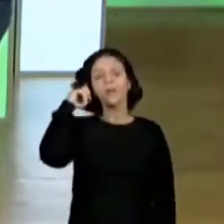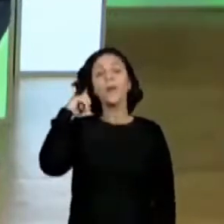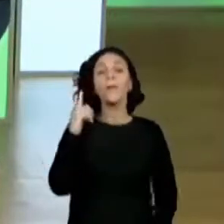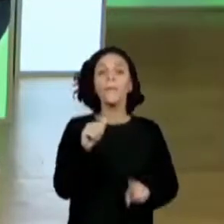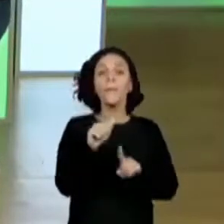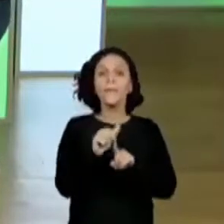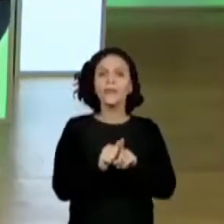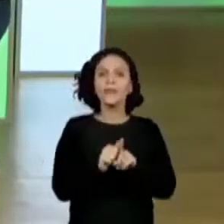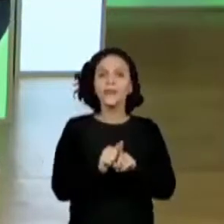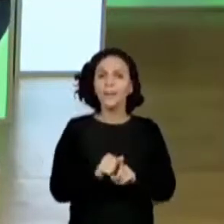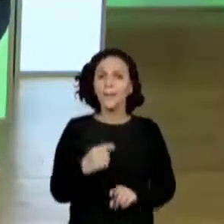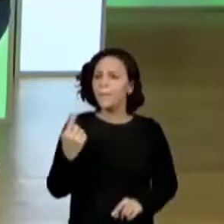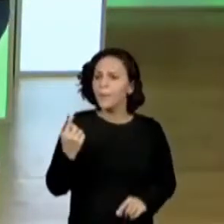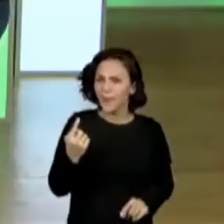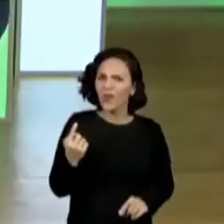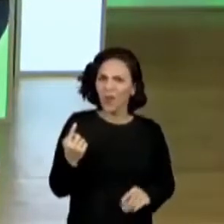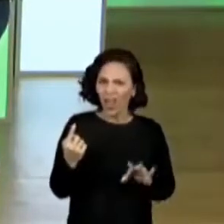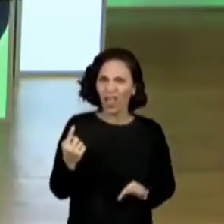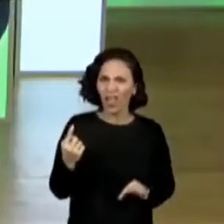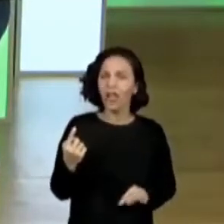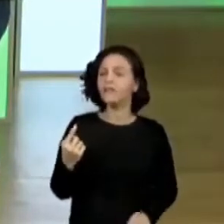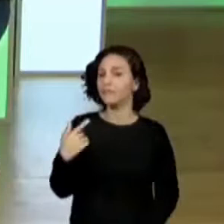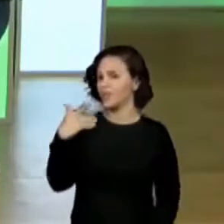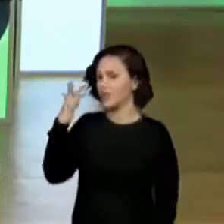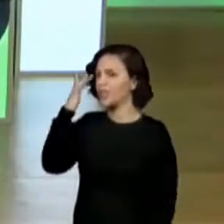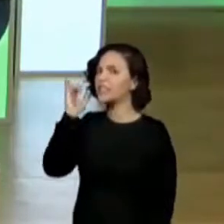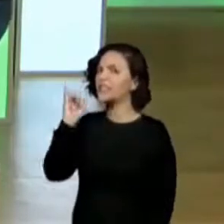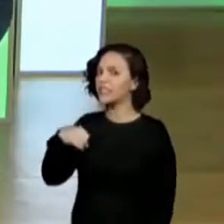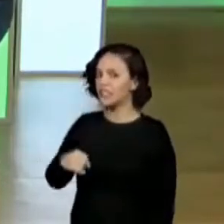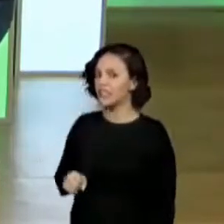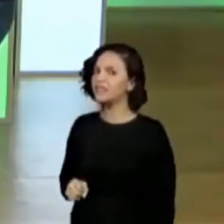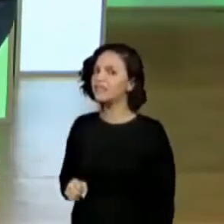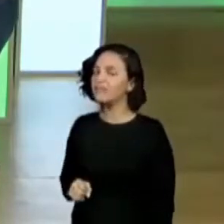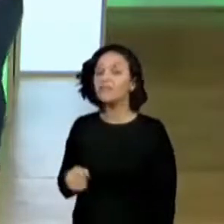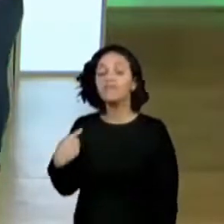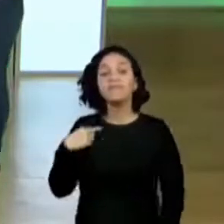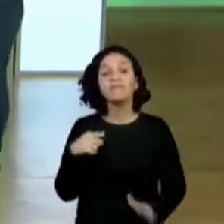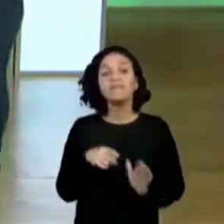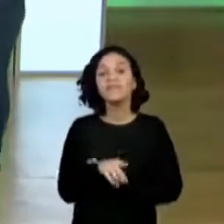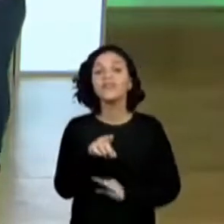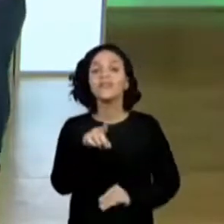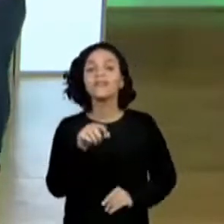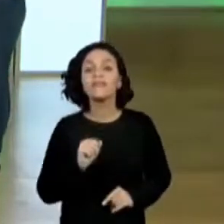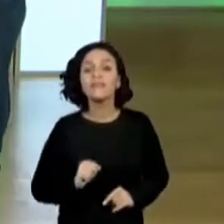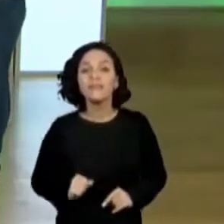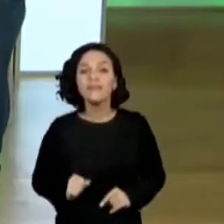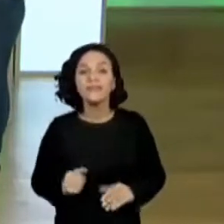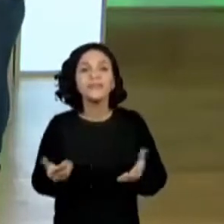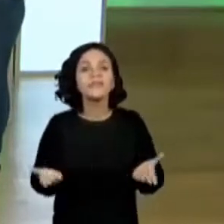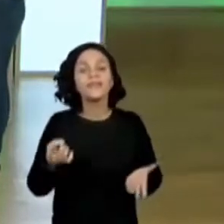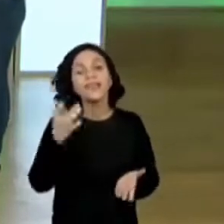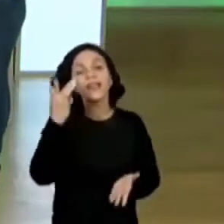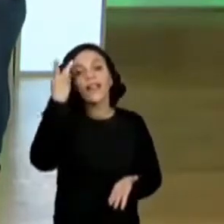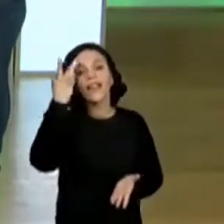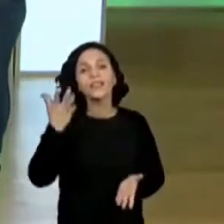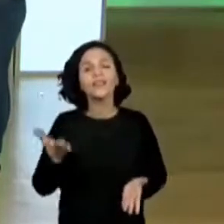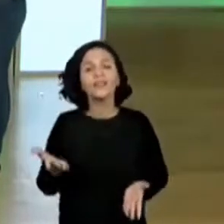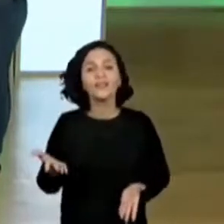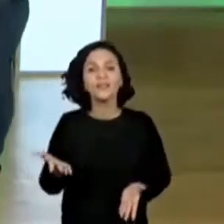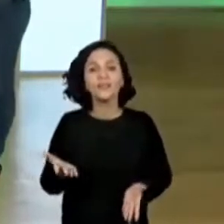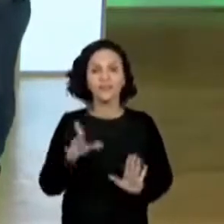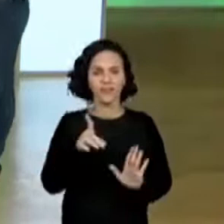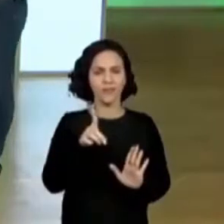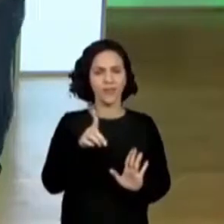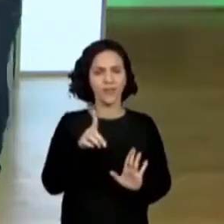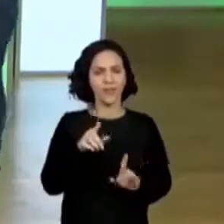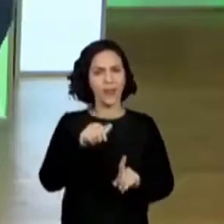primeiro mês do ano, Pro? O que você acha? Eu acho que é. E aí, criançada, coloquem aí no chat pra gente. Nós temos